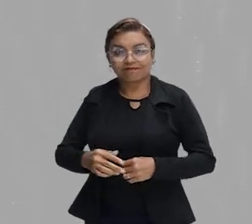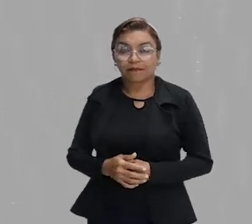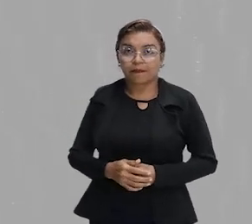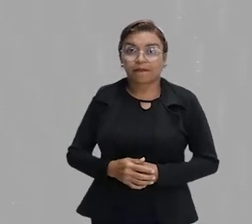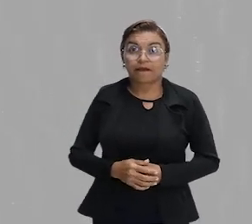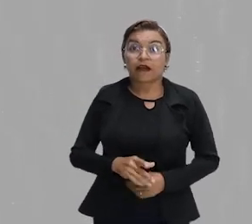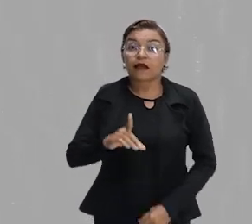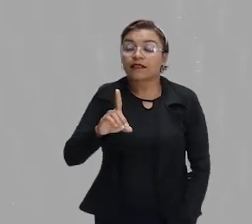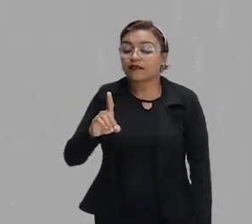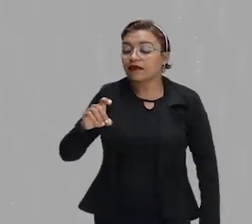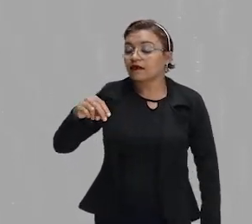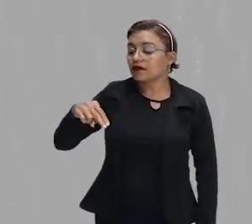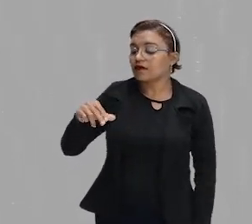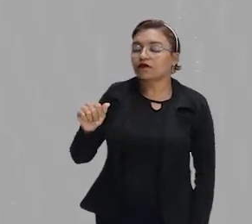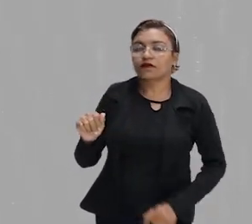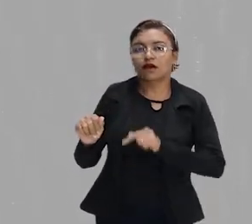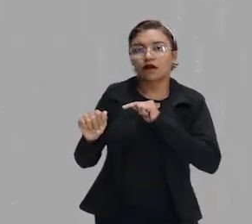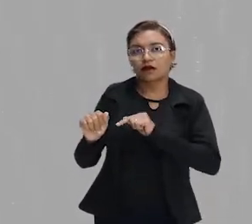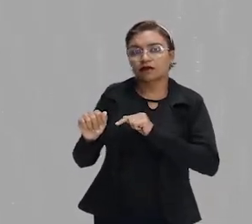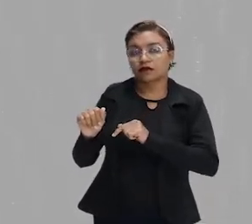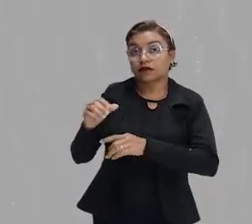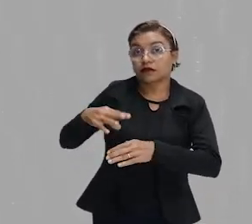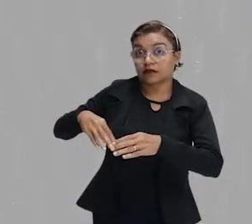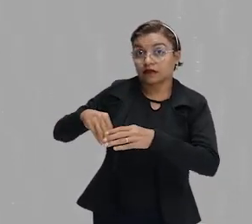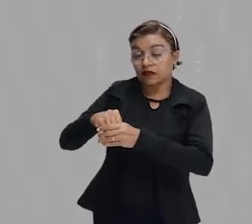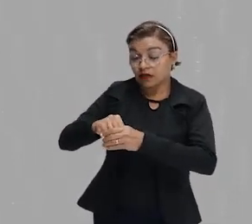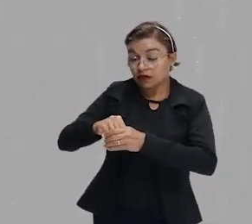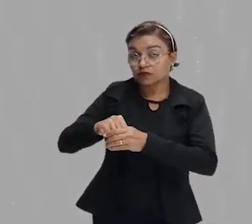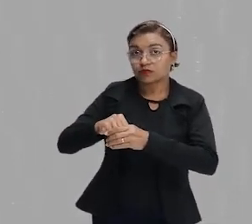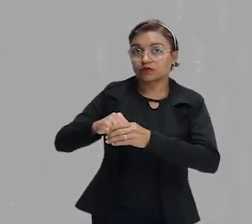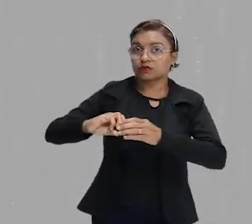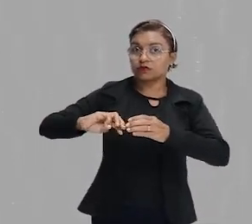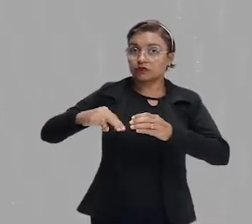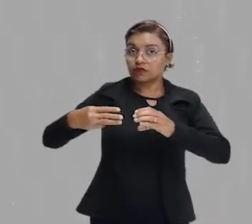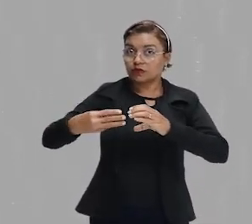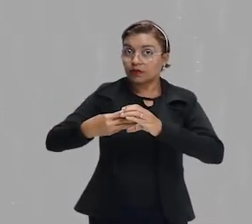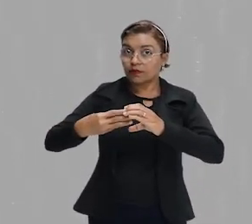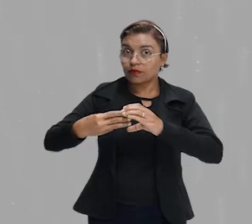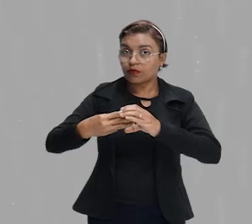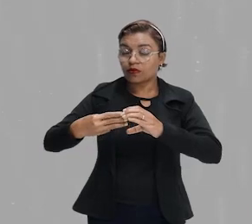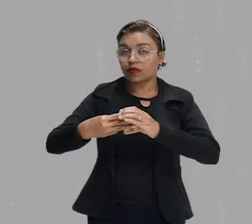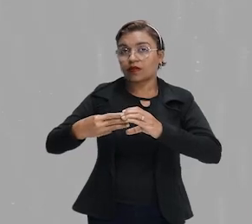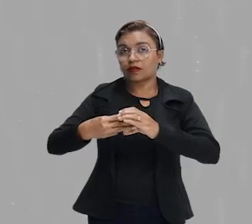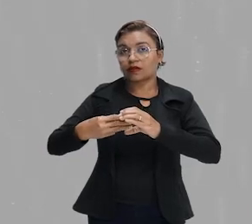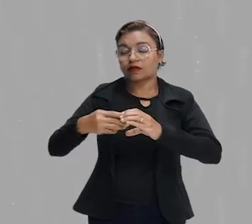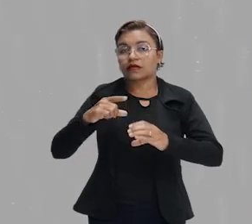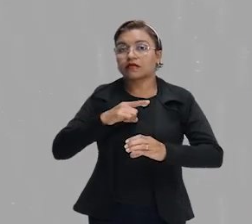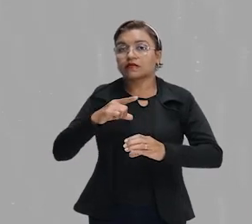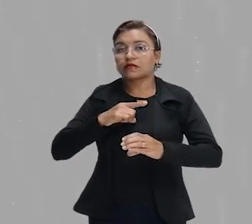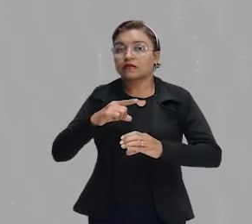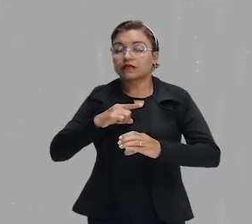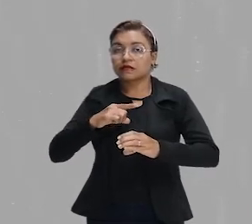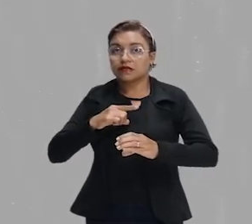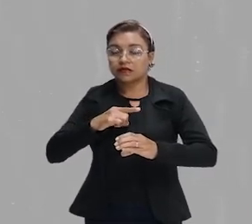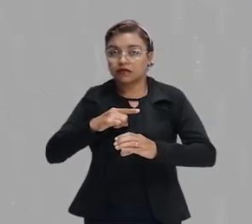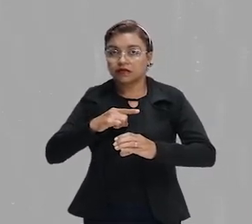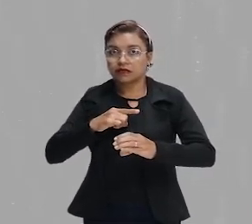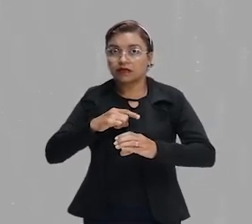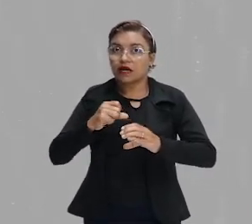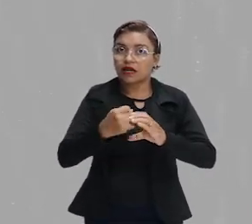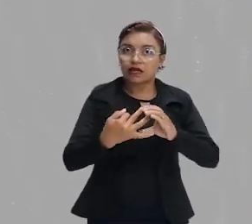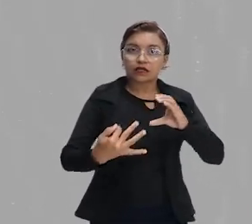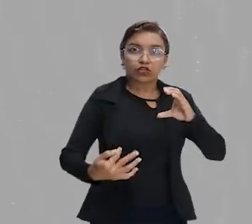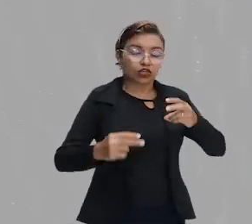esse DNA, ele tem no interior dessa molécula trechos que codificam características